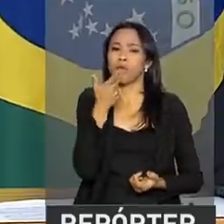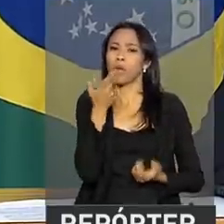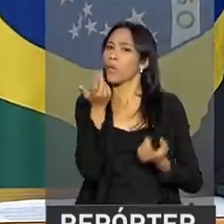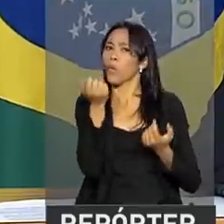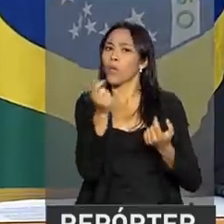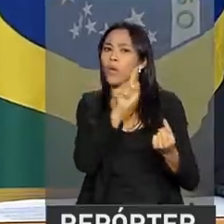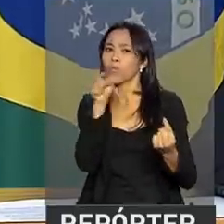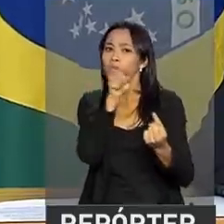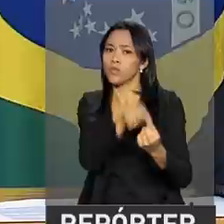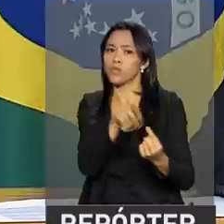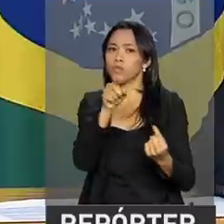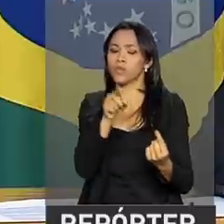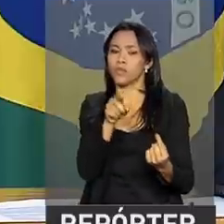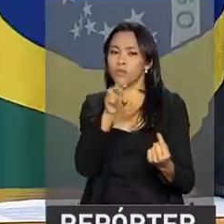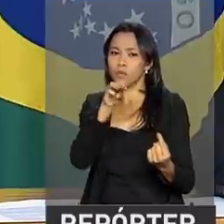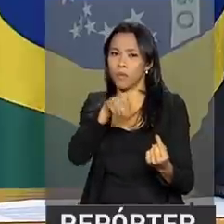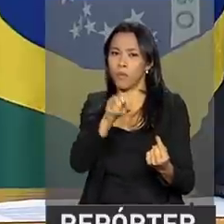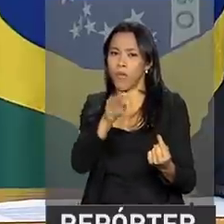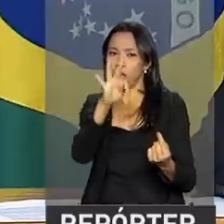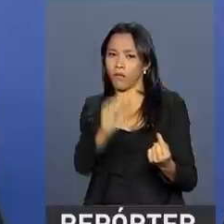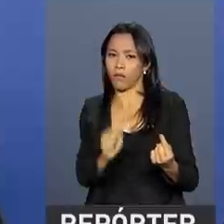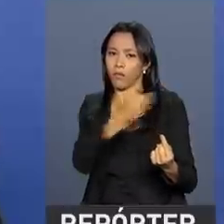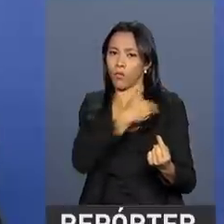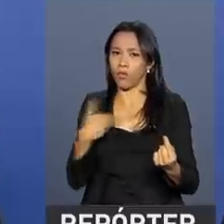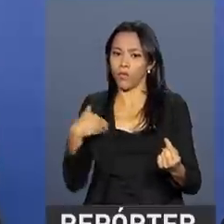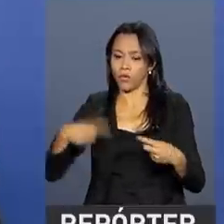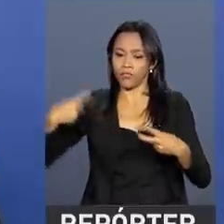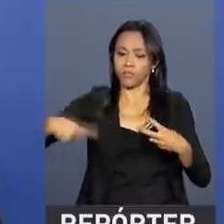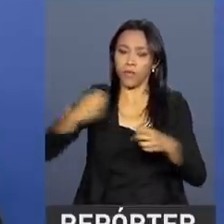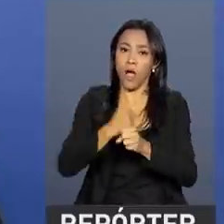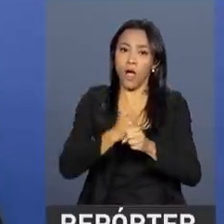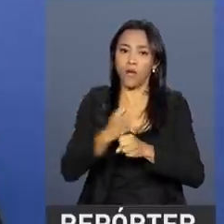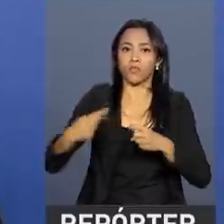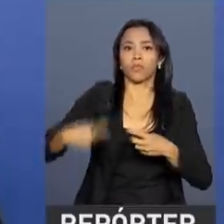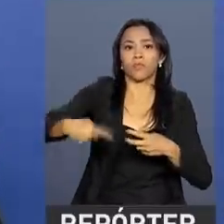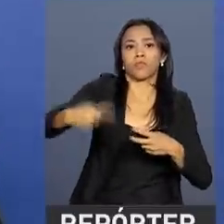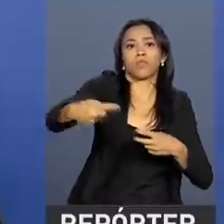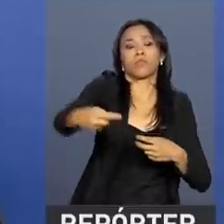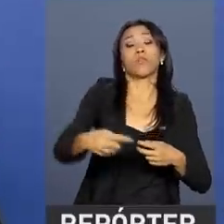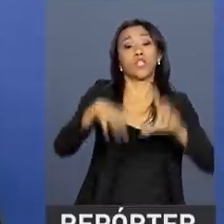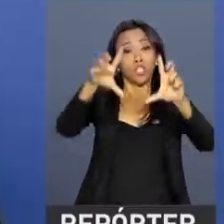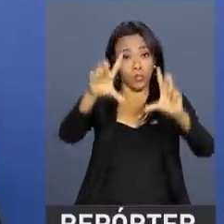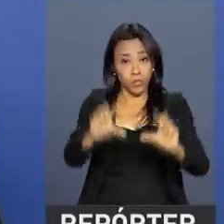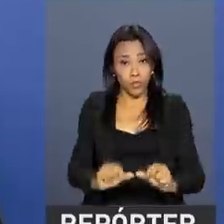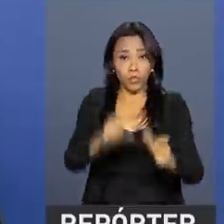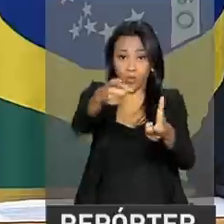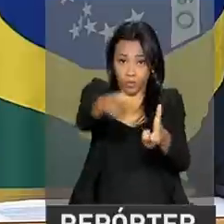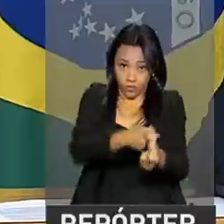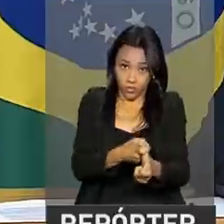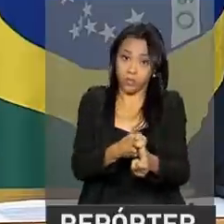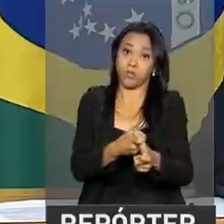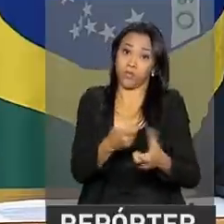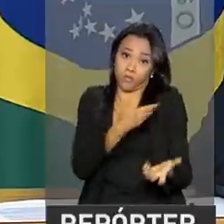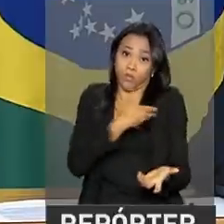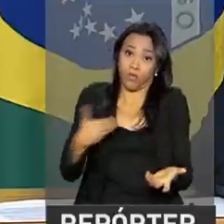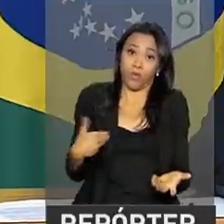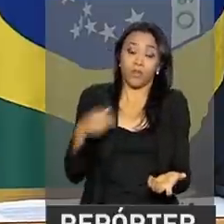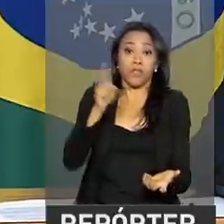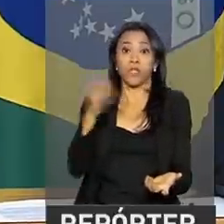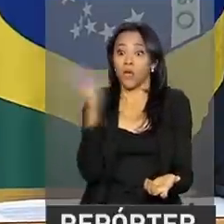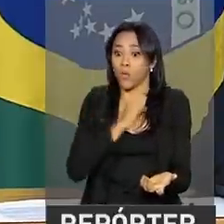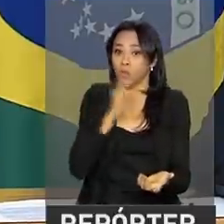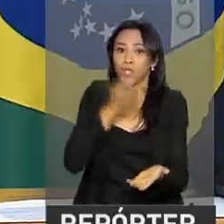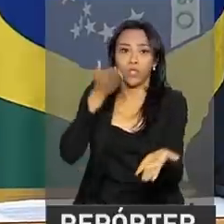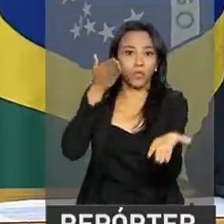meta fiscal proposta para os próximos anos que aumenta o saldo negativo nas contas governamentais seja aprovada rapidamente